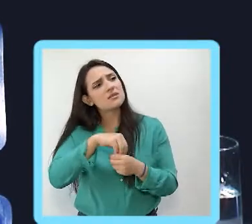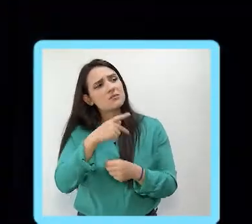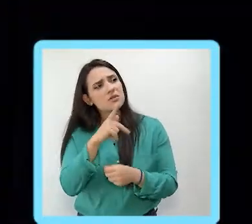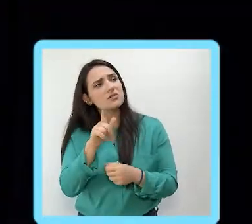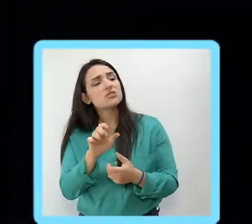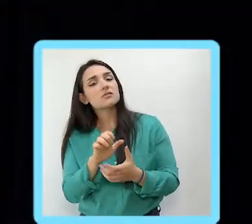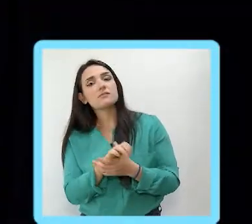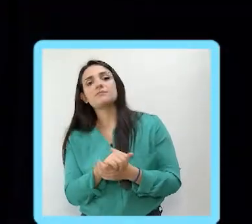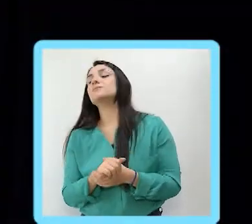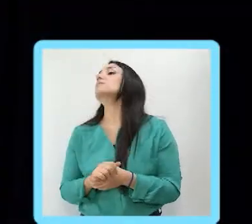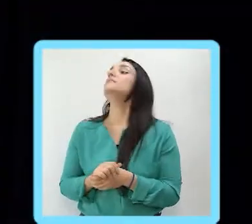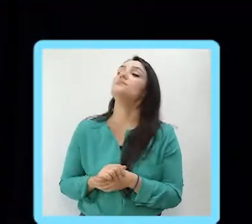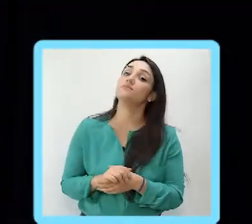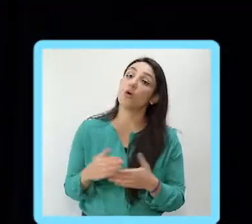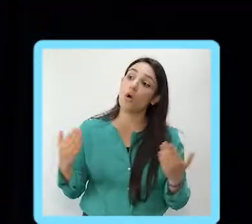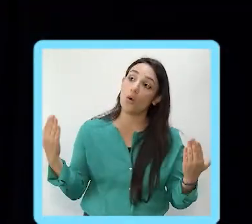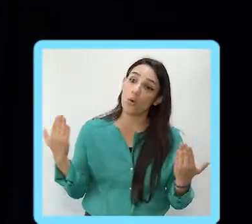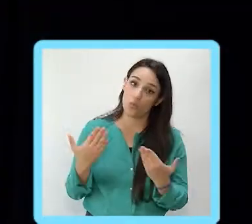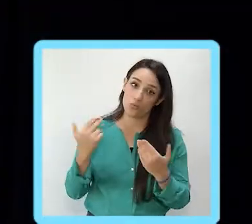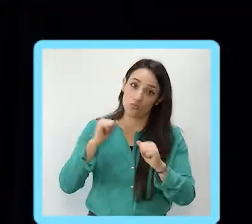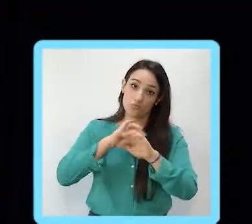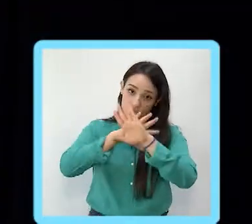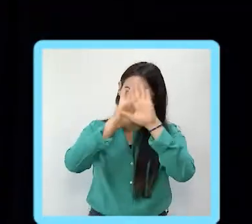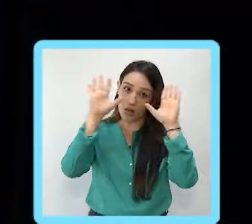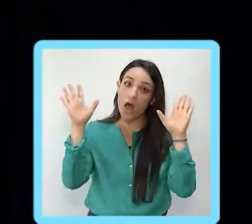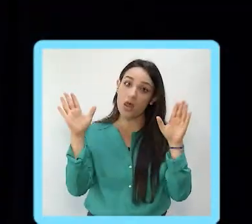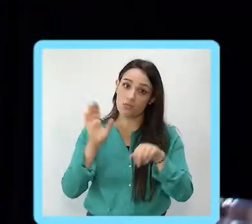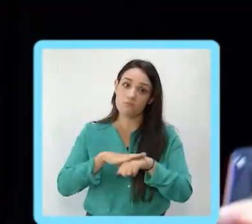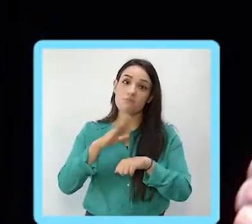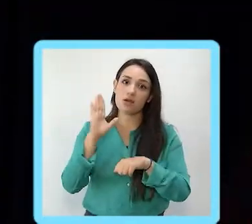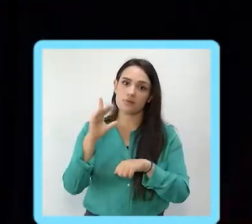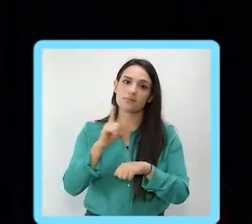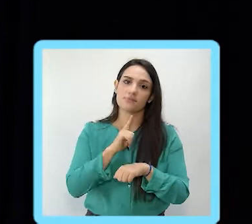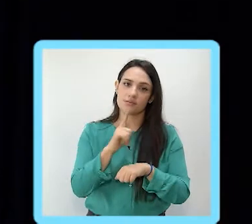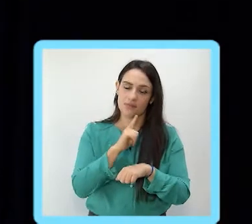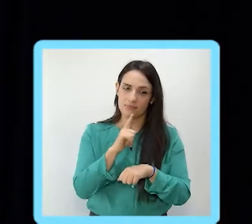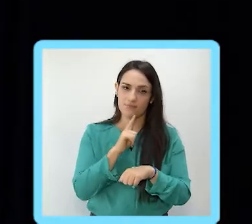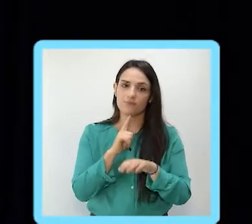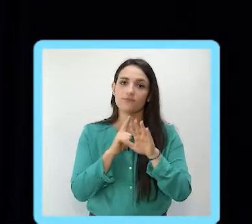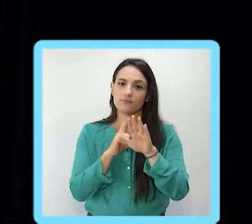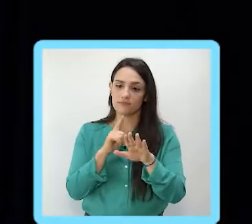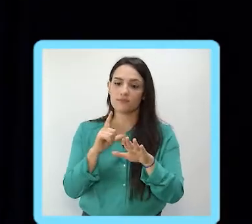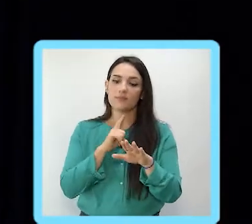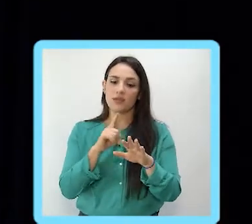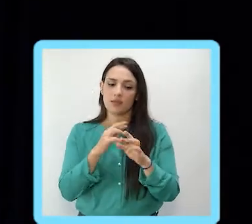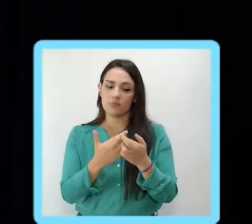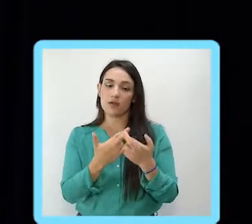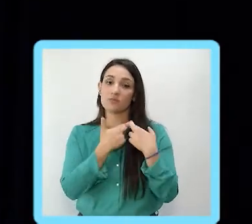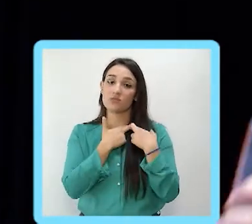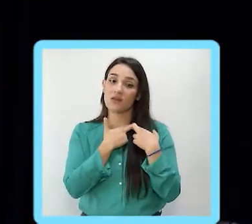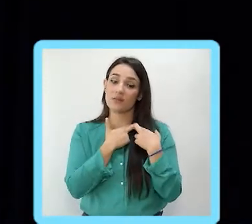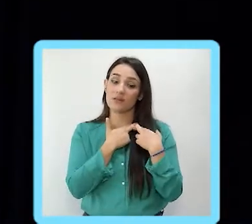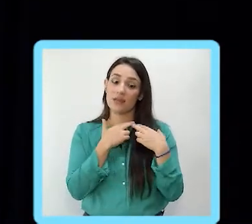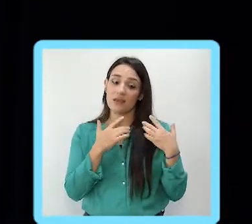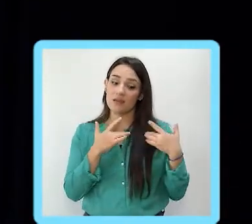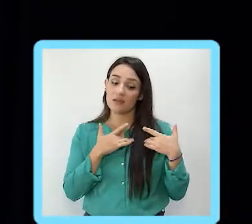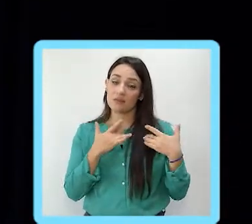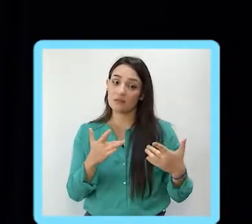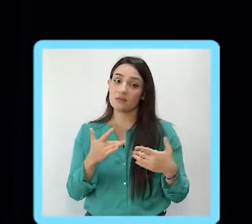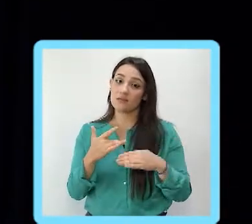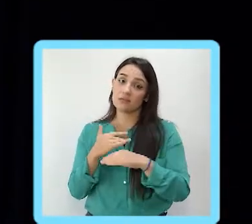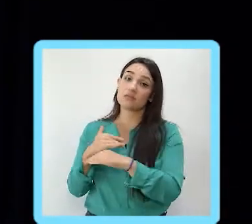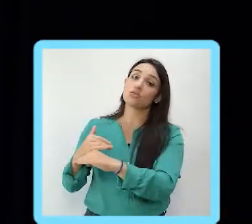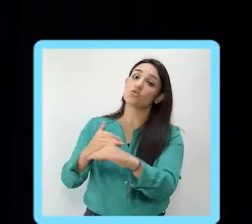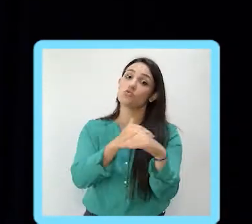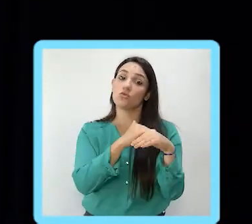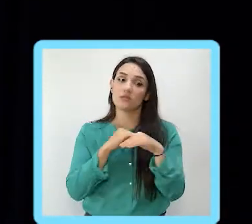aqui? Hoje a gente já tem isso um pouco mais esclarecido. Então, assim, há uma responsabilidade solidária, na verdade, mas